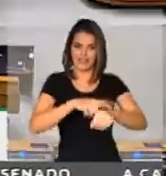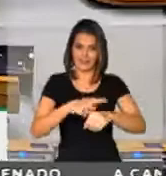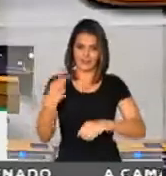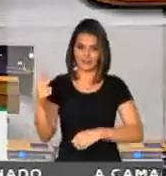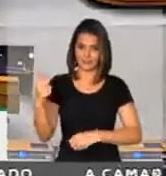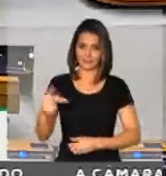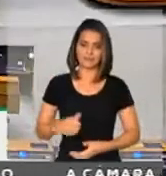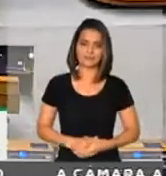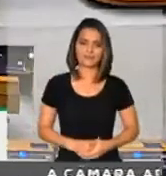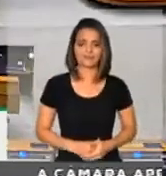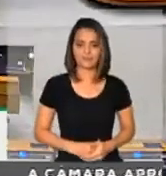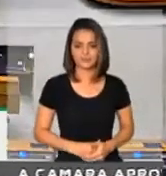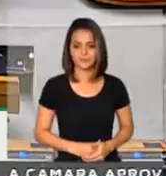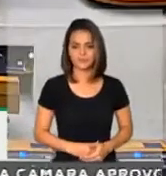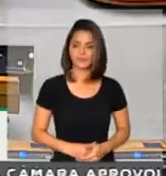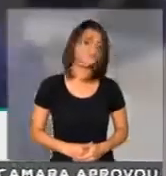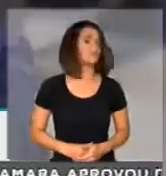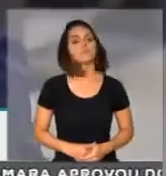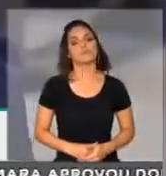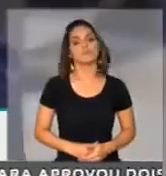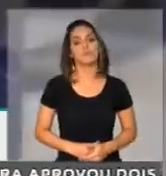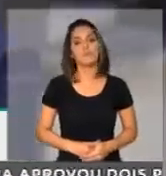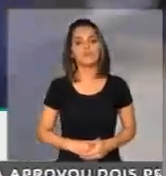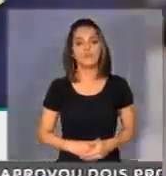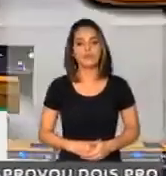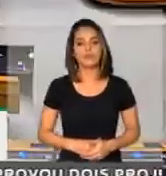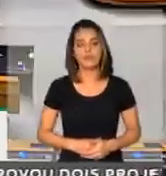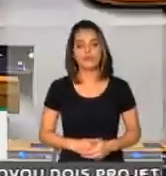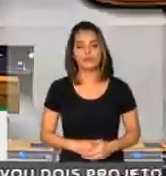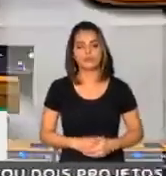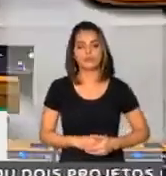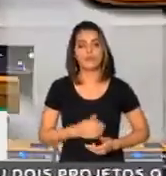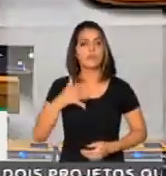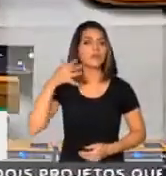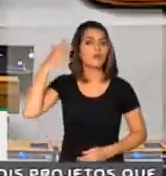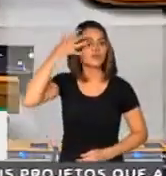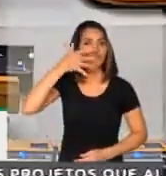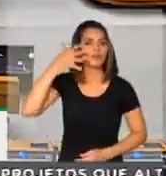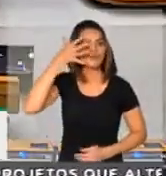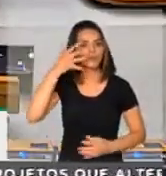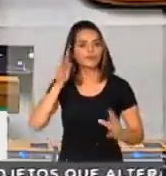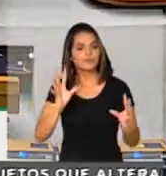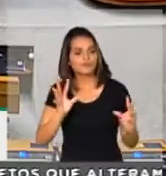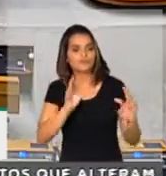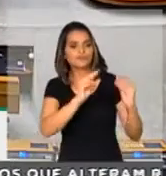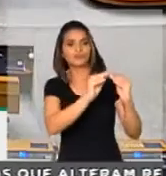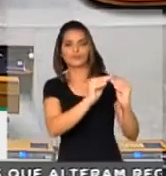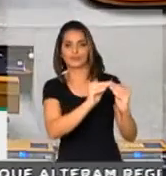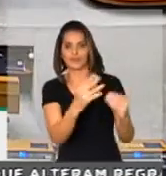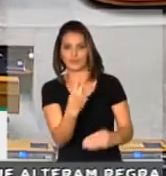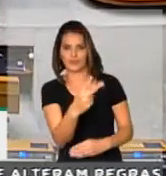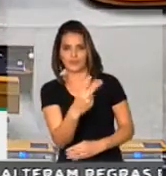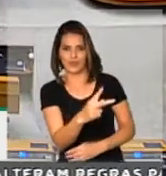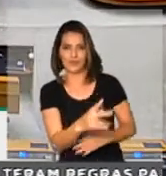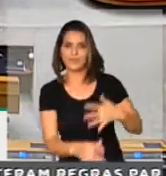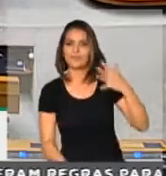eu queria me associar a Vossa Excelência nesse discurso tão